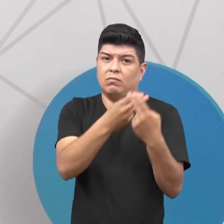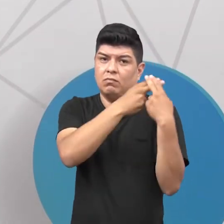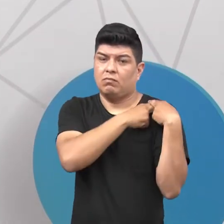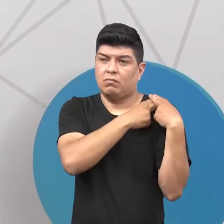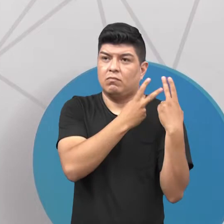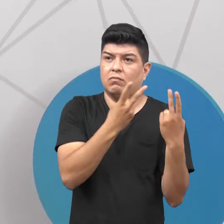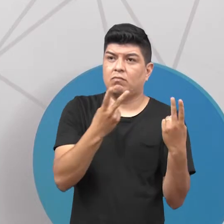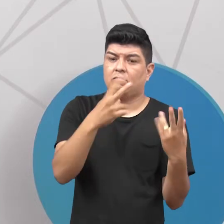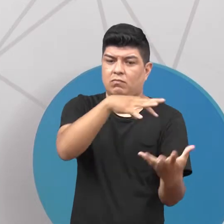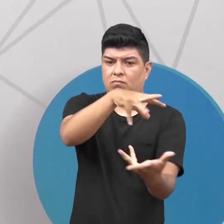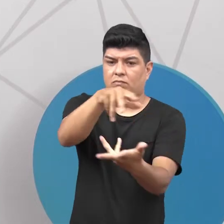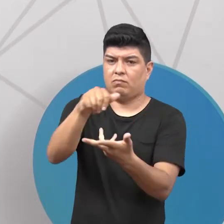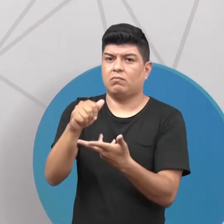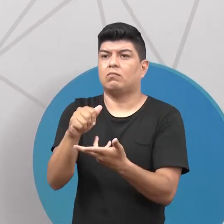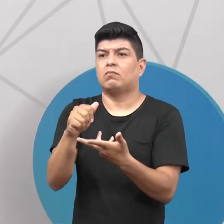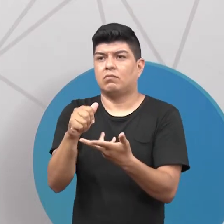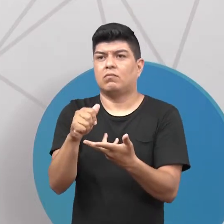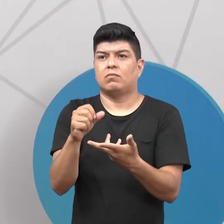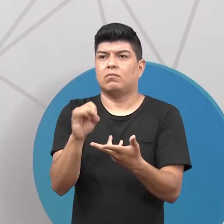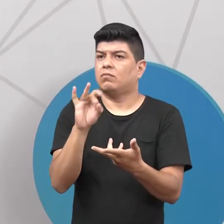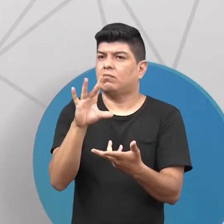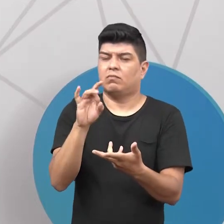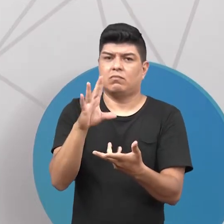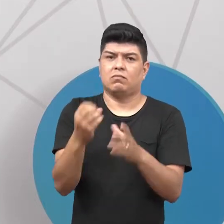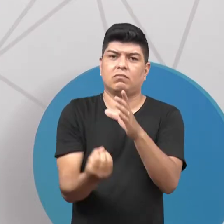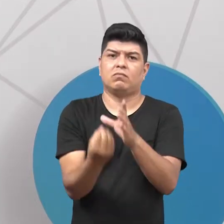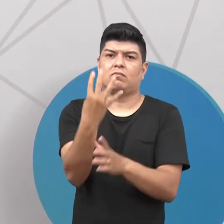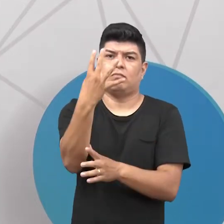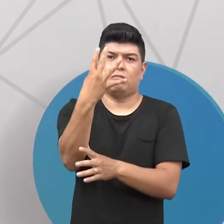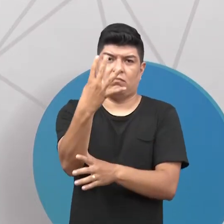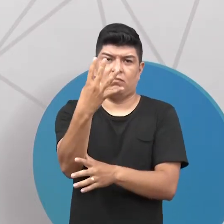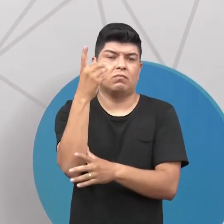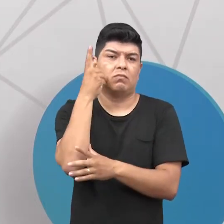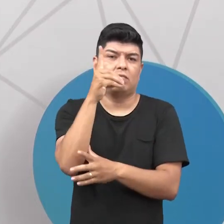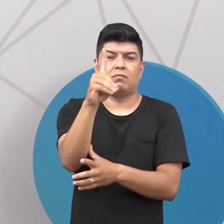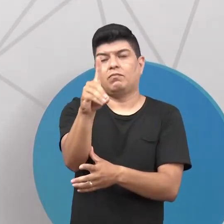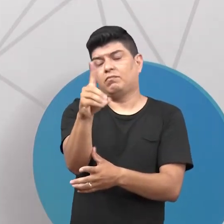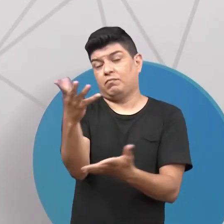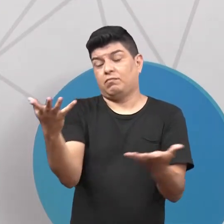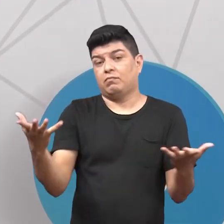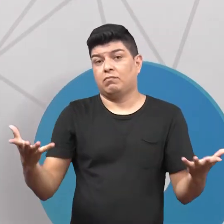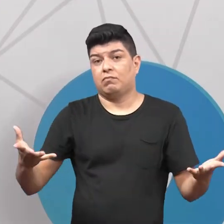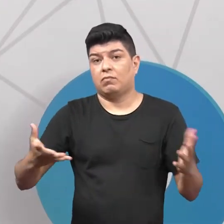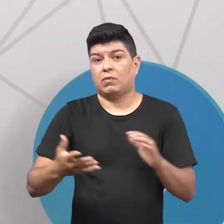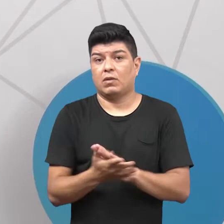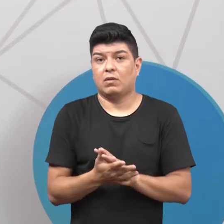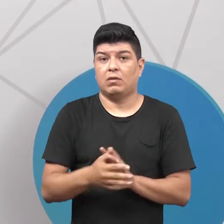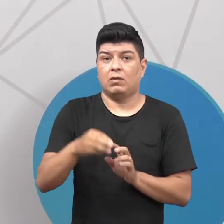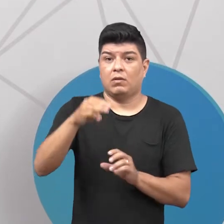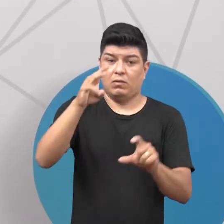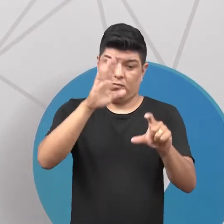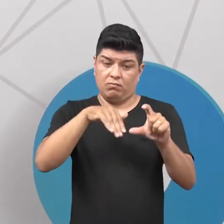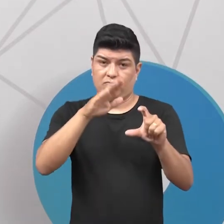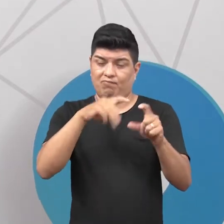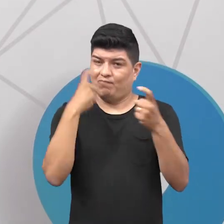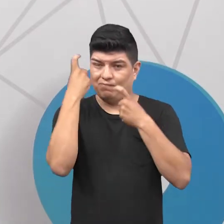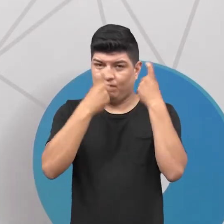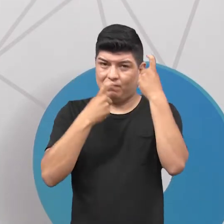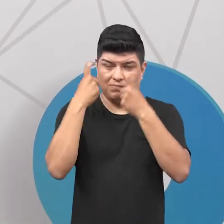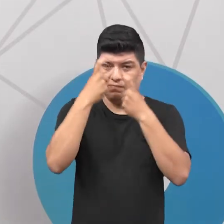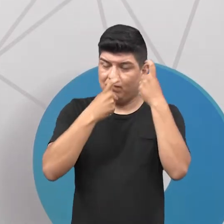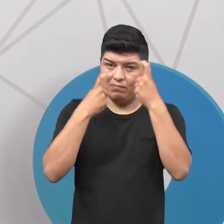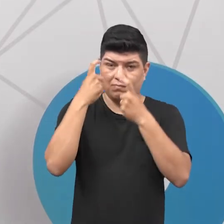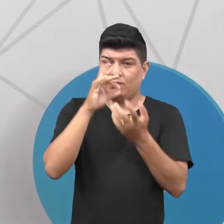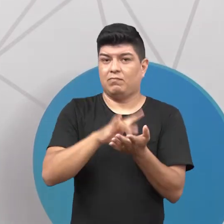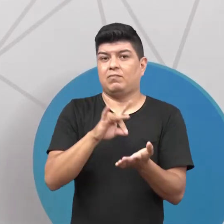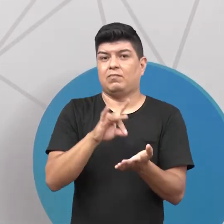posição da Terra em relação a esses astros, só foram criados no quarto dia da criação? Então, o mito ele não se preocupa com a lógica. Veja bem,